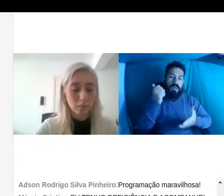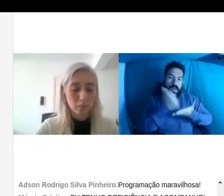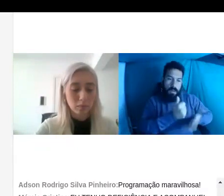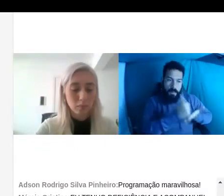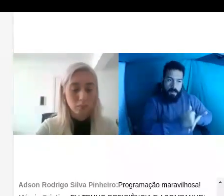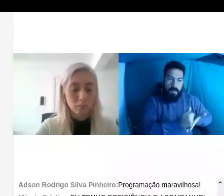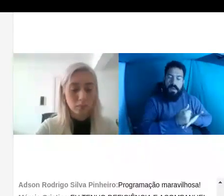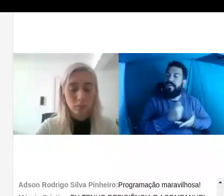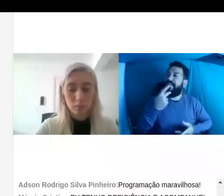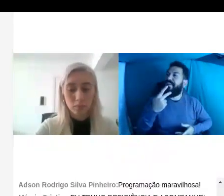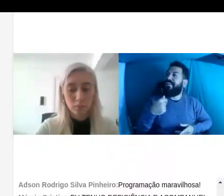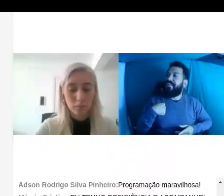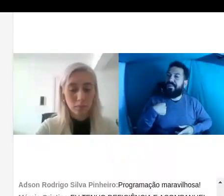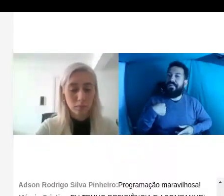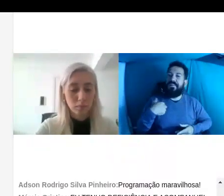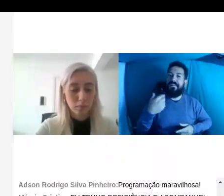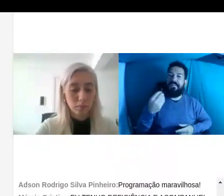estou dizendo